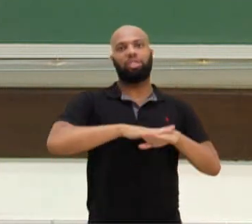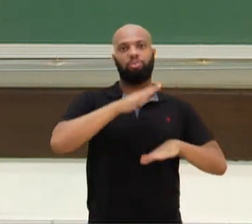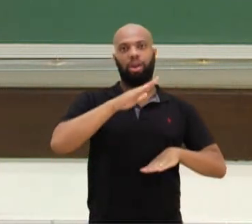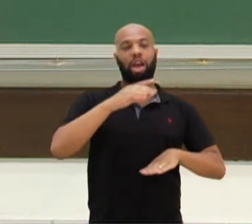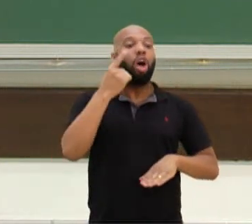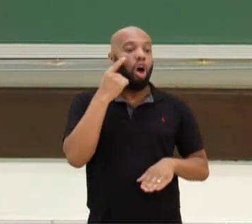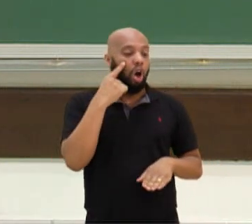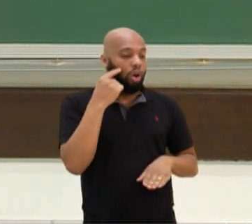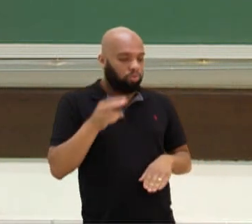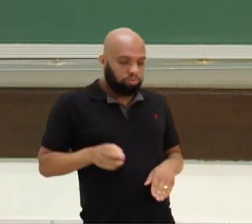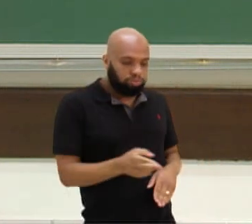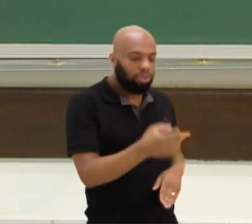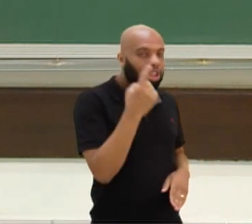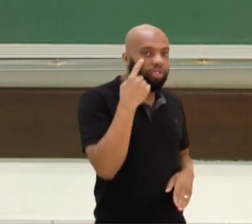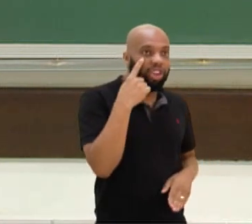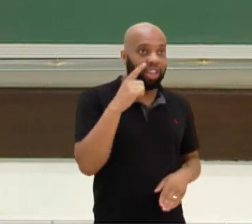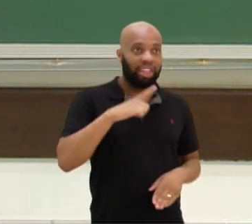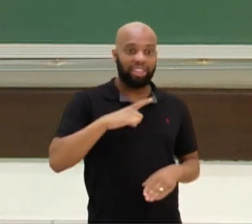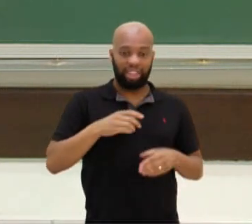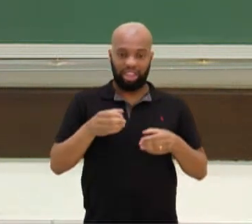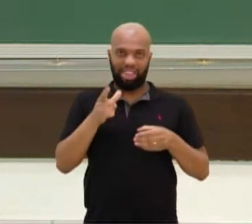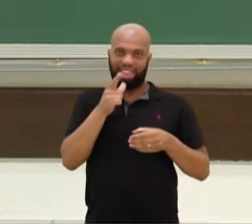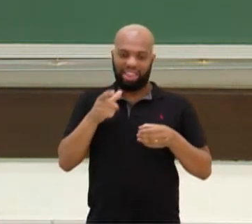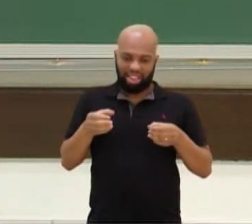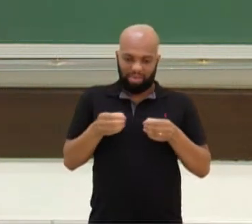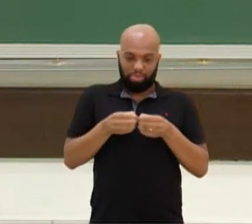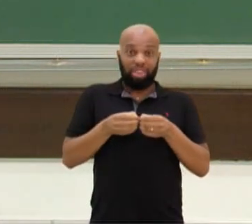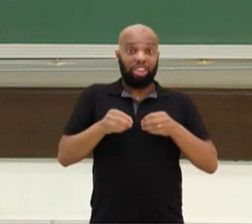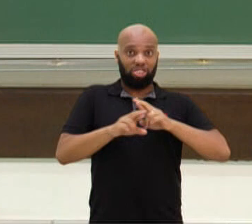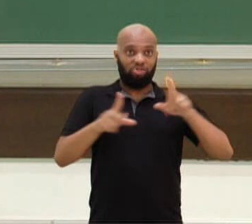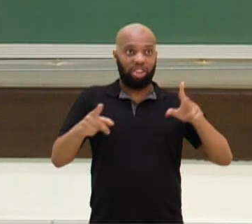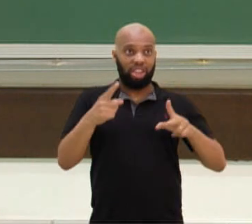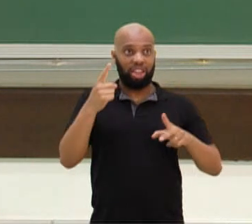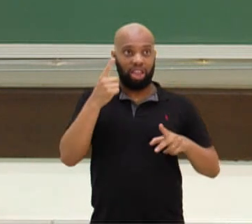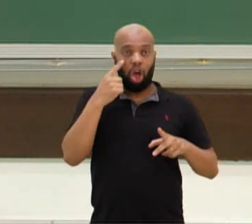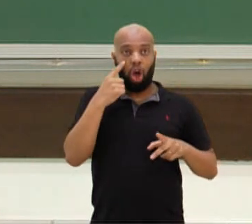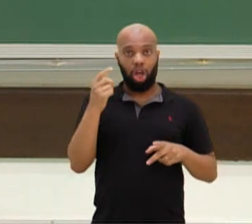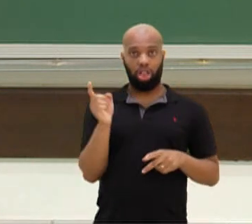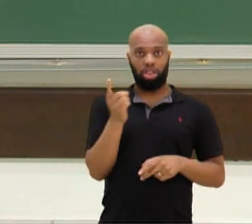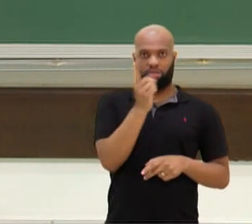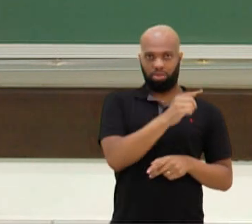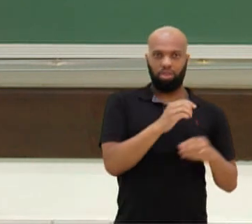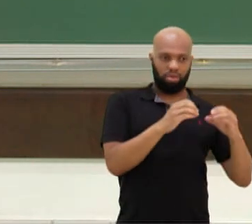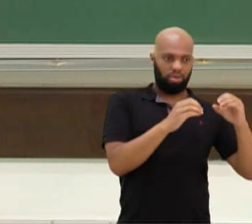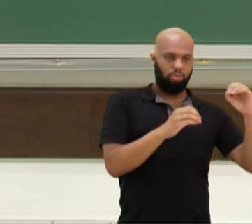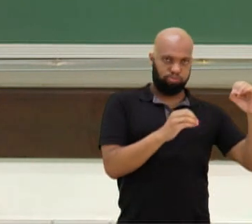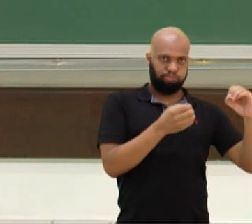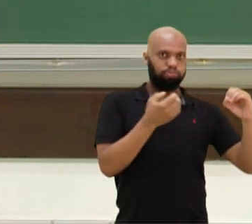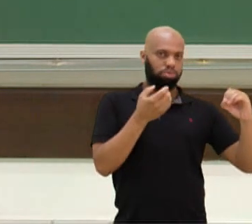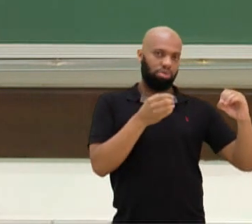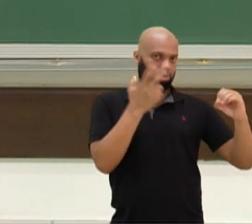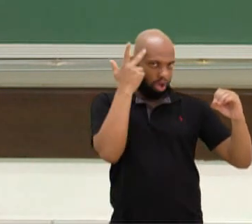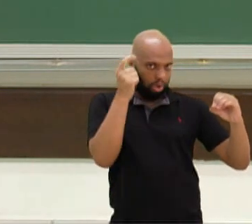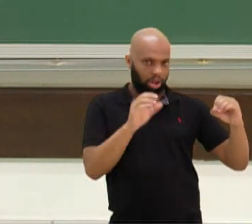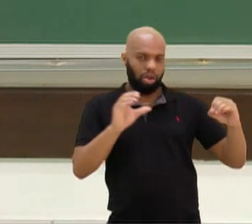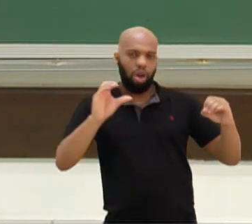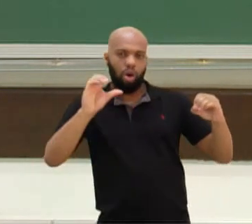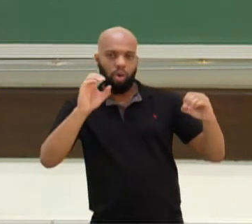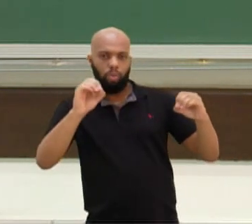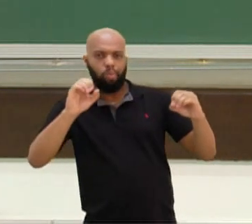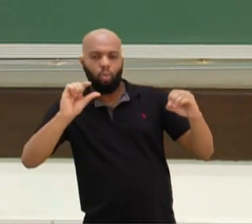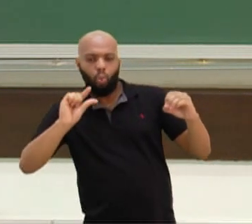a diferença do tamanho do testículo. Esse rato sem o Zika, o rato que tinha o Zika. Então, o testículo atrofiou, ficou